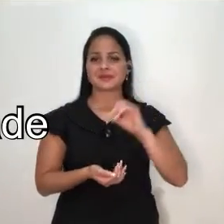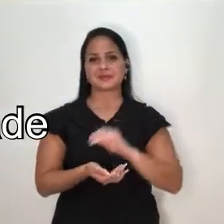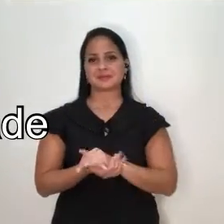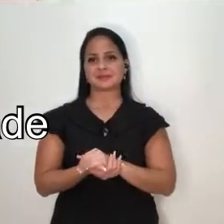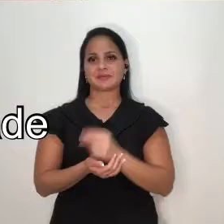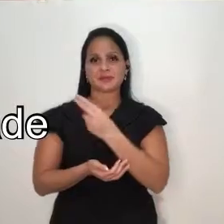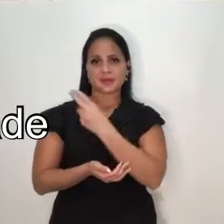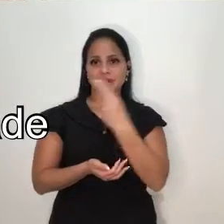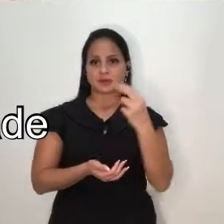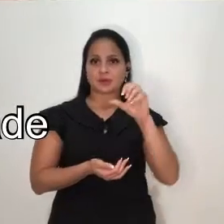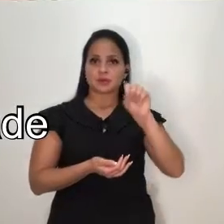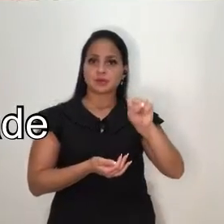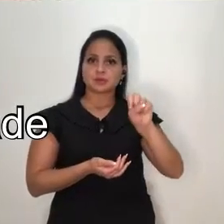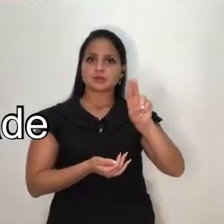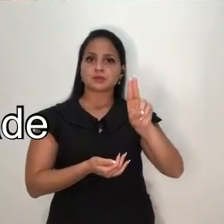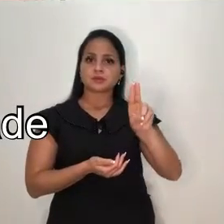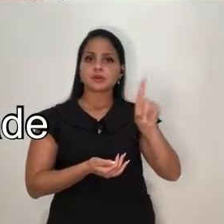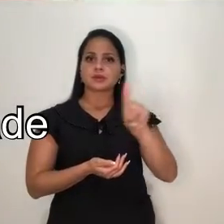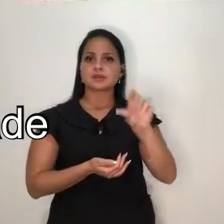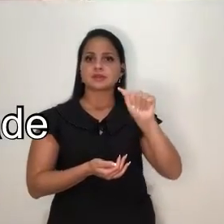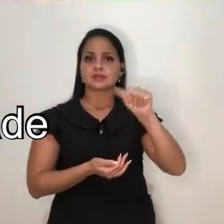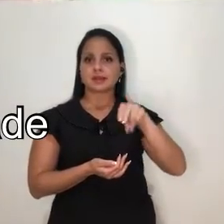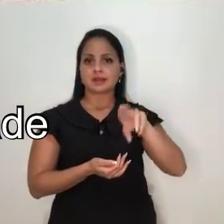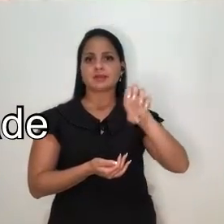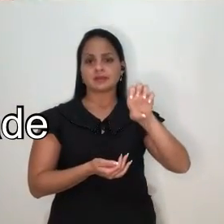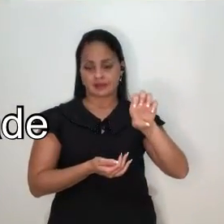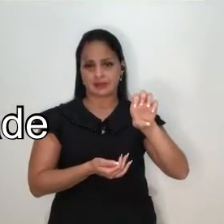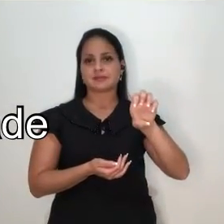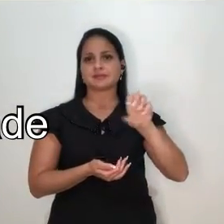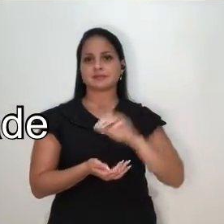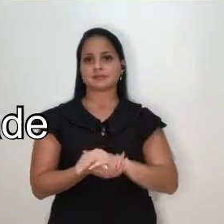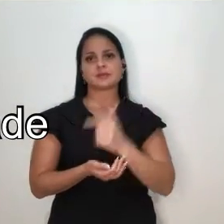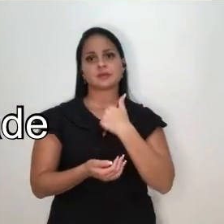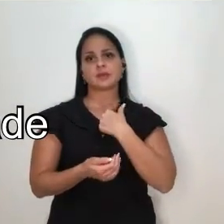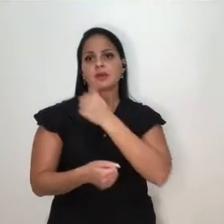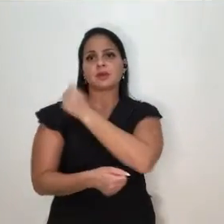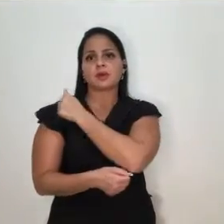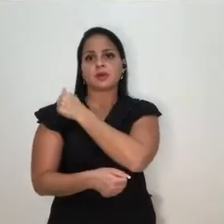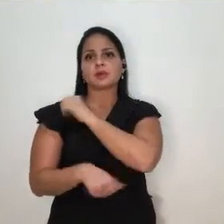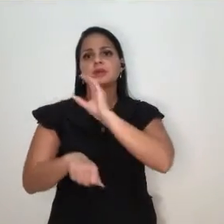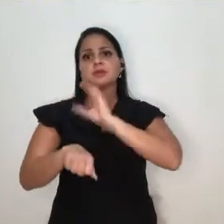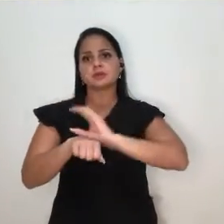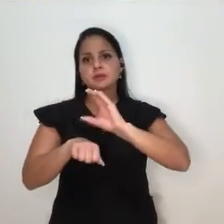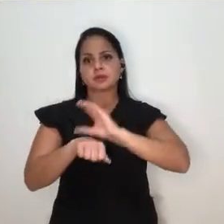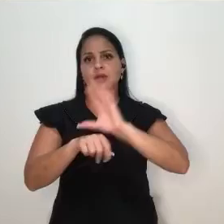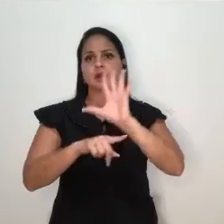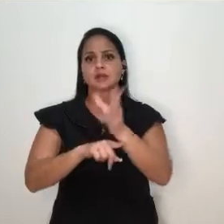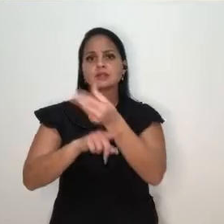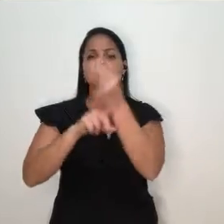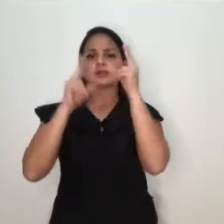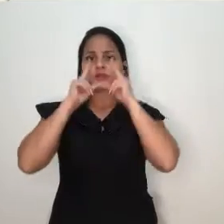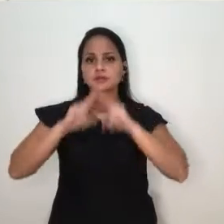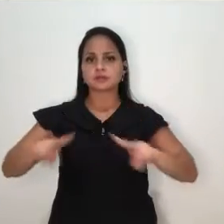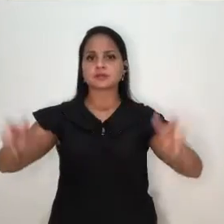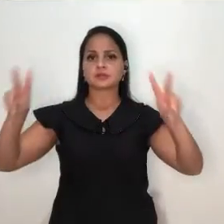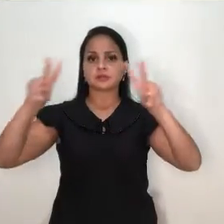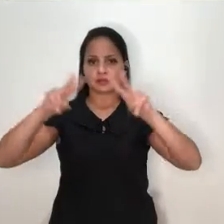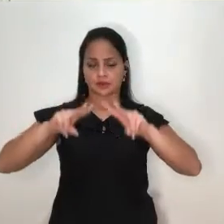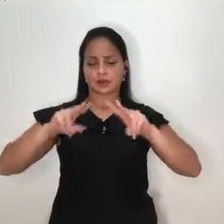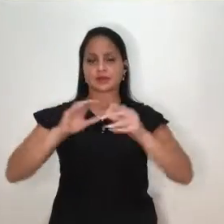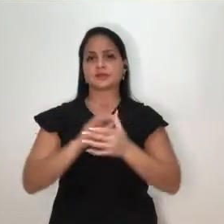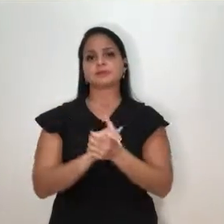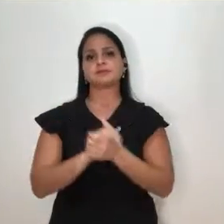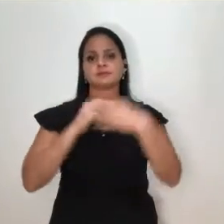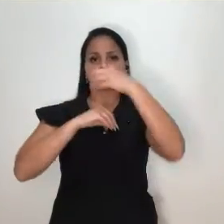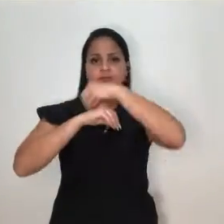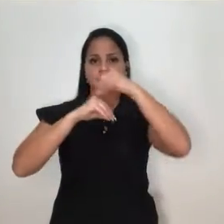Olá, meu nome é Suzane Oliveira de Andrade e eu sou estudante do curso de Artes Visuais aqui da UFG.